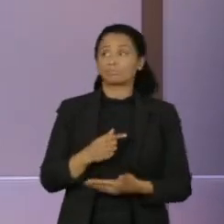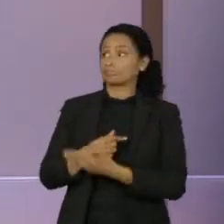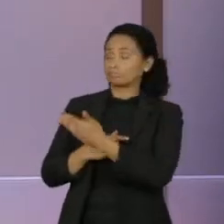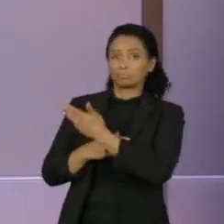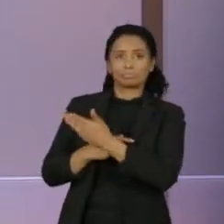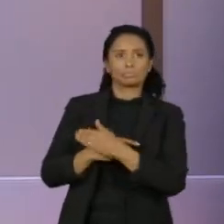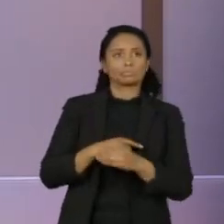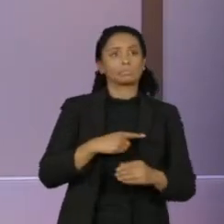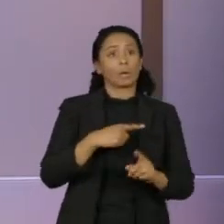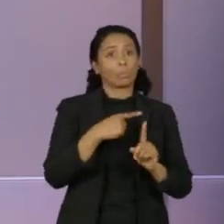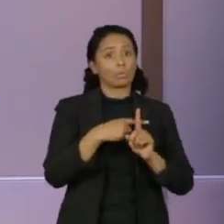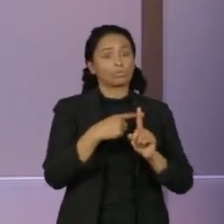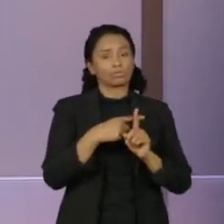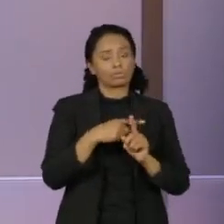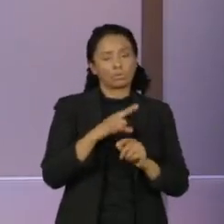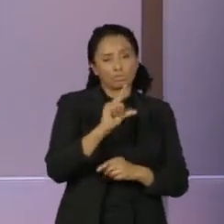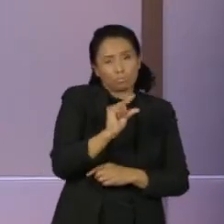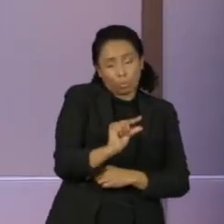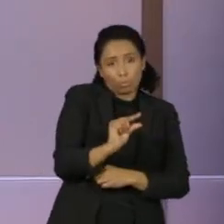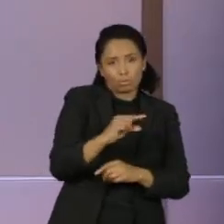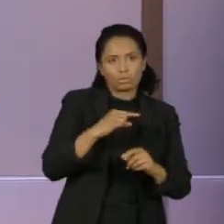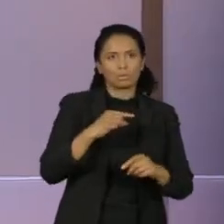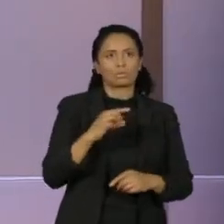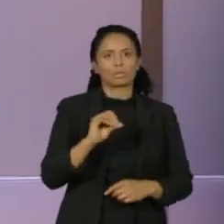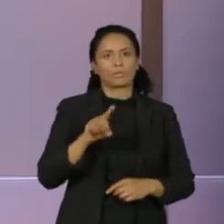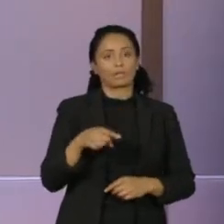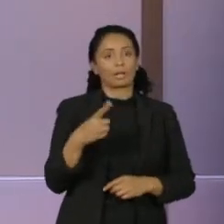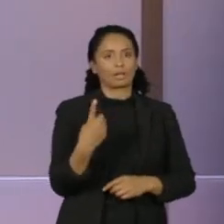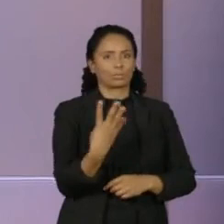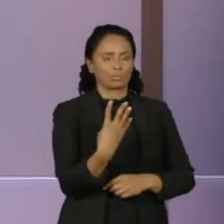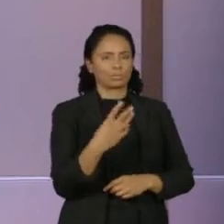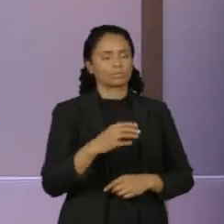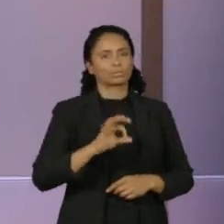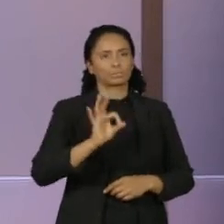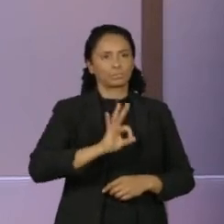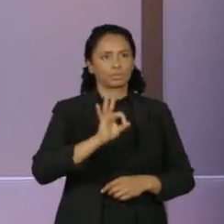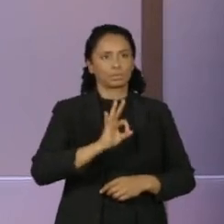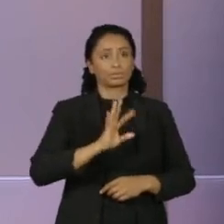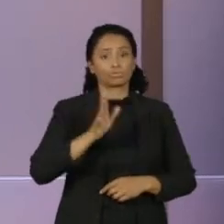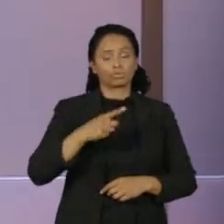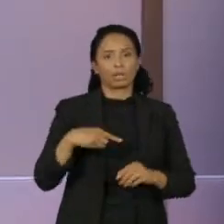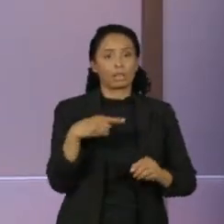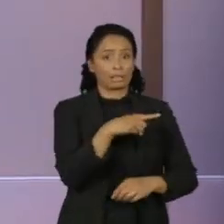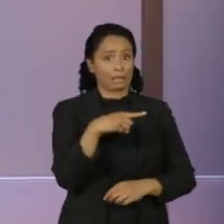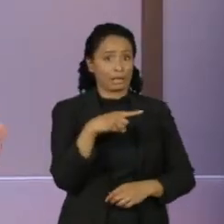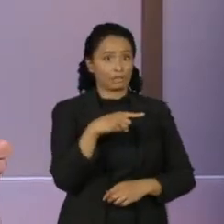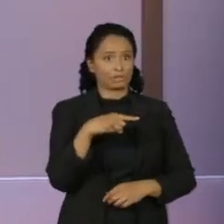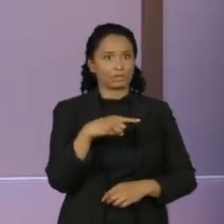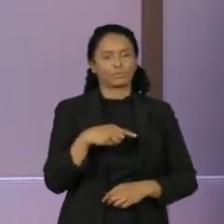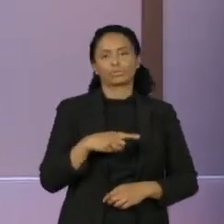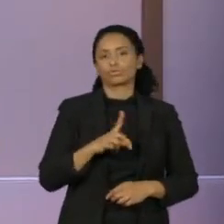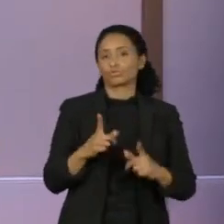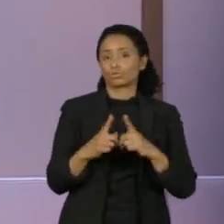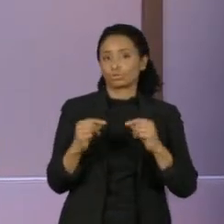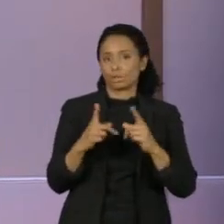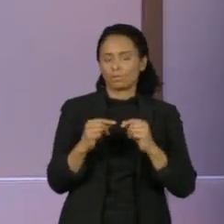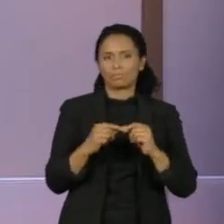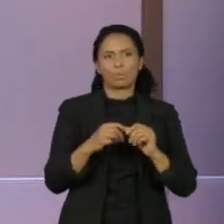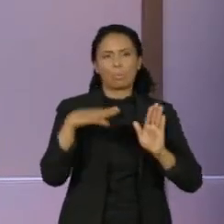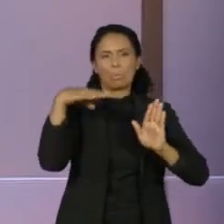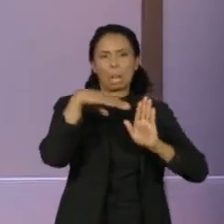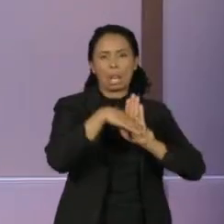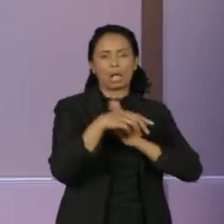de 0,14%. As demais operaram no vermelho. O índice Nikkei do Japão registrou forte baixa de